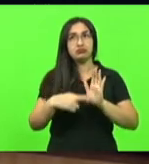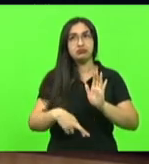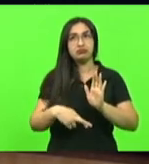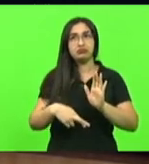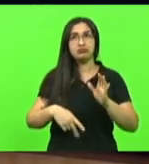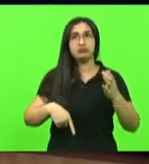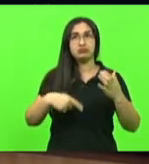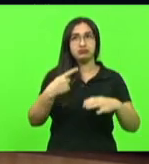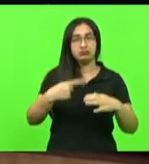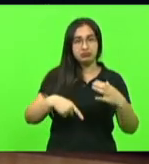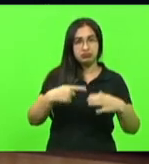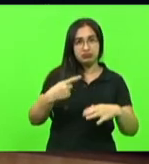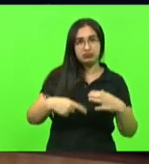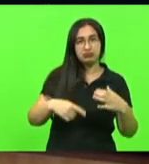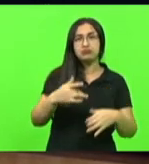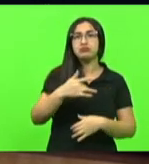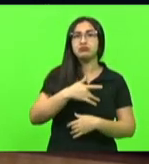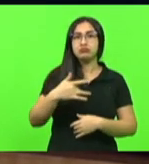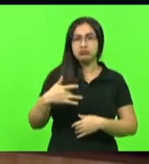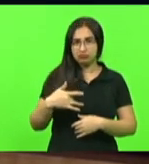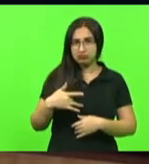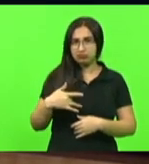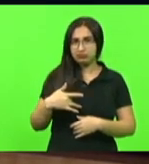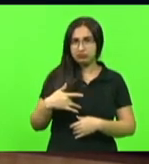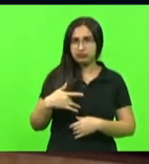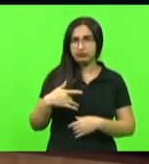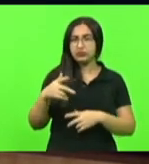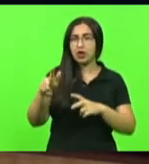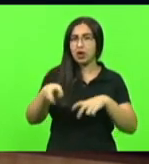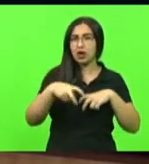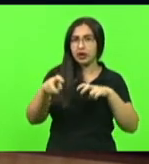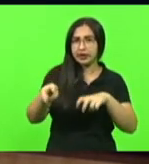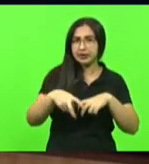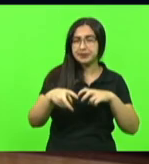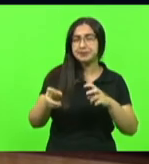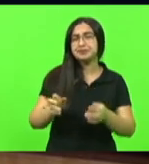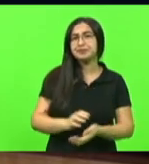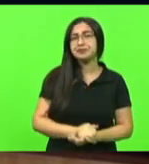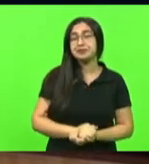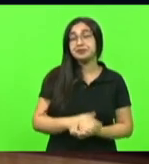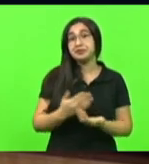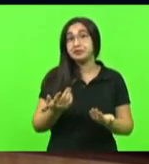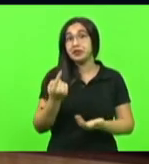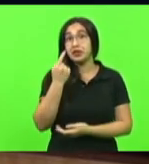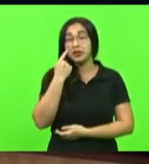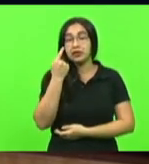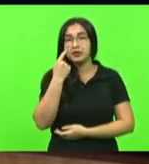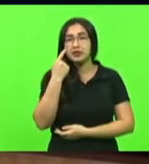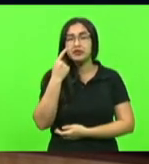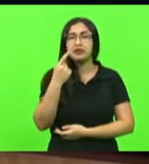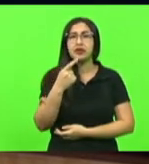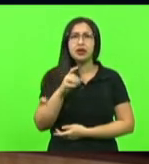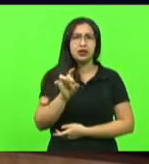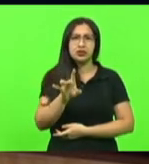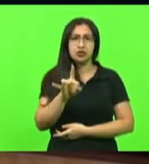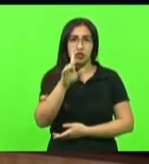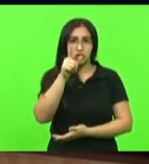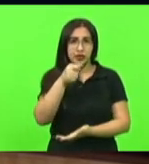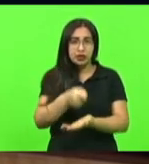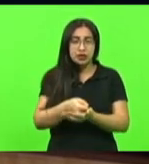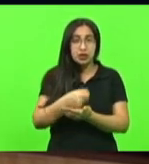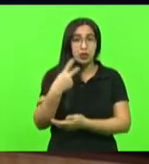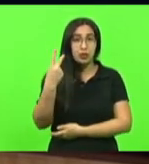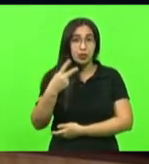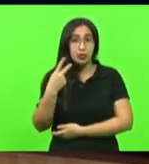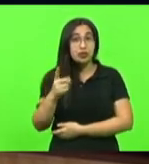comissão de saúde, agricultura. Isso. Então, veja que não é apenas uma decisão política,